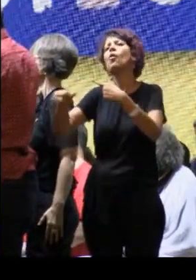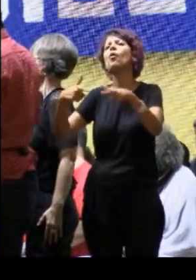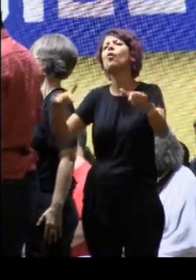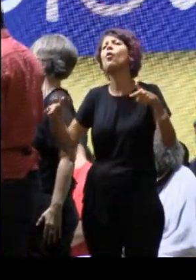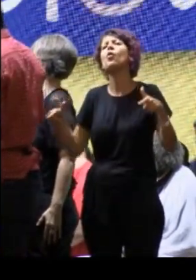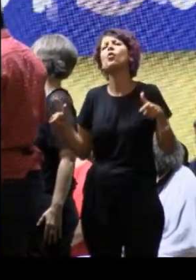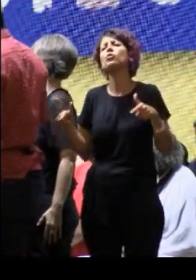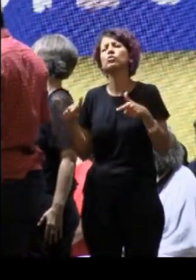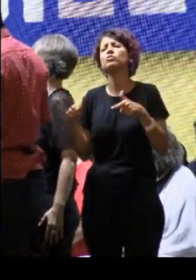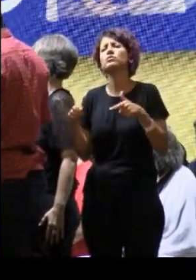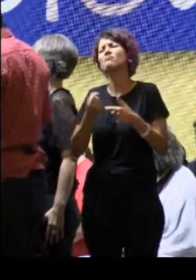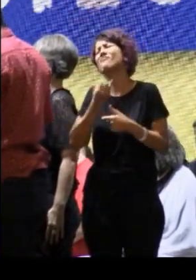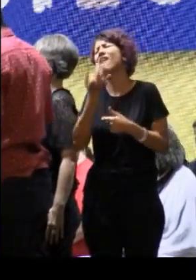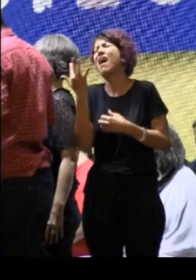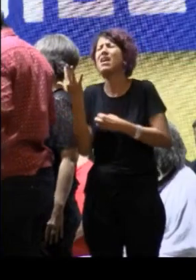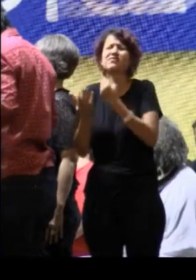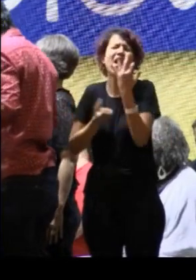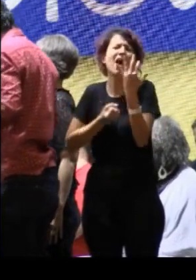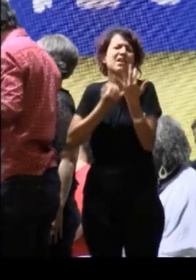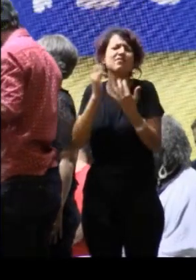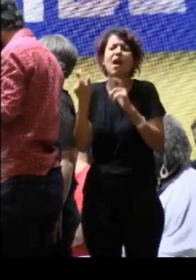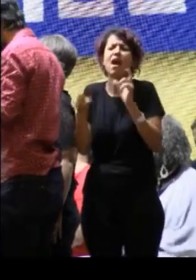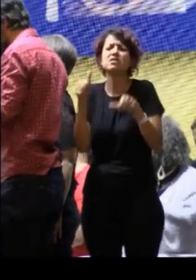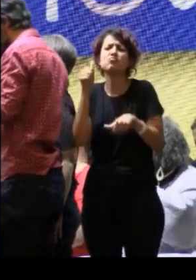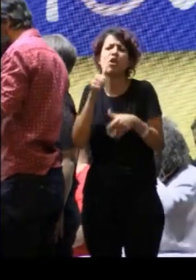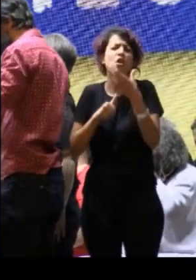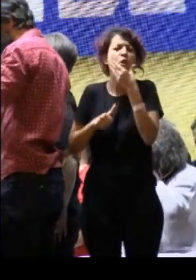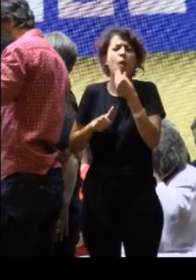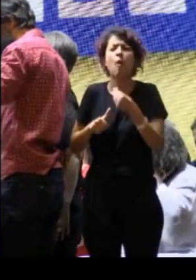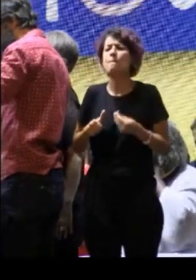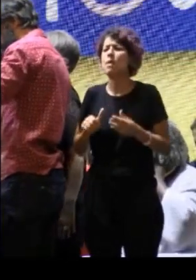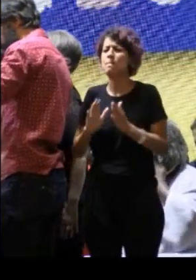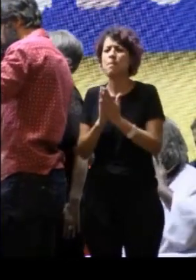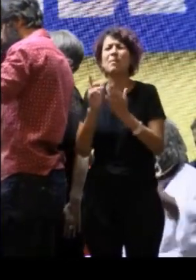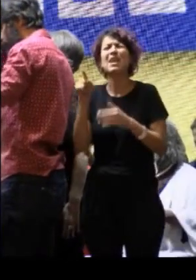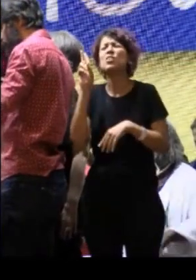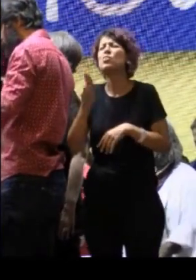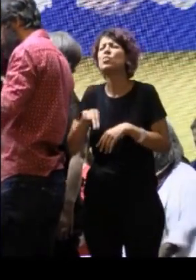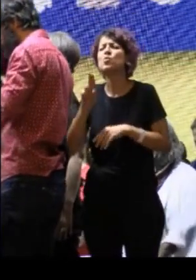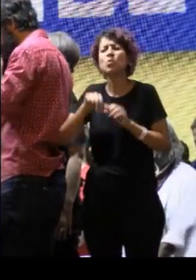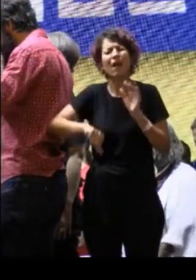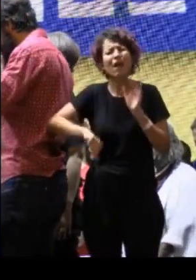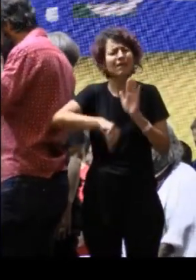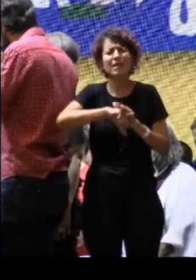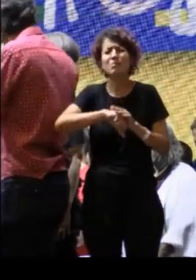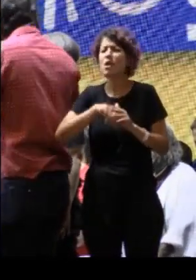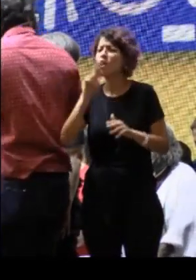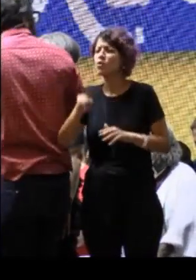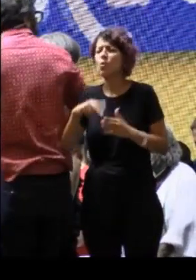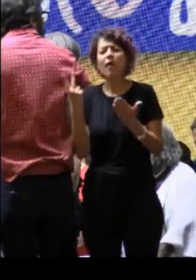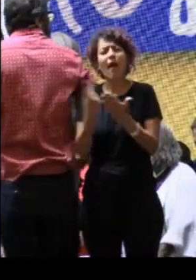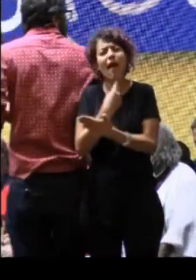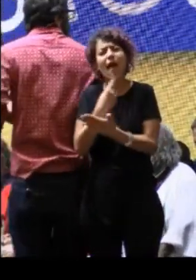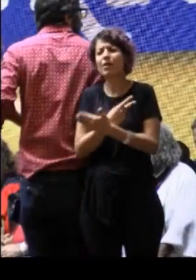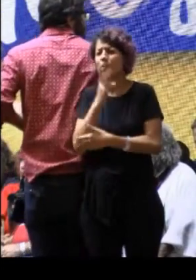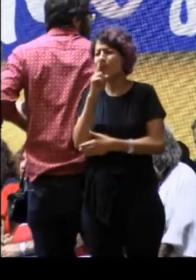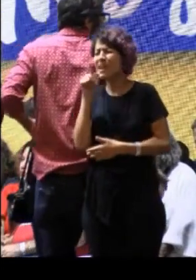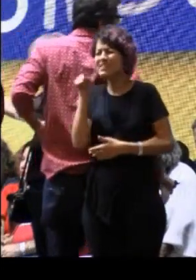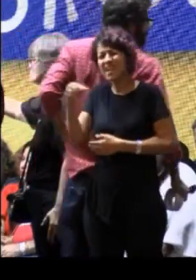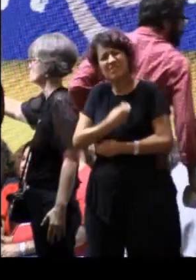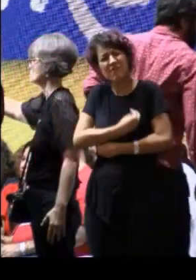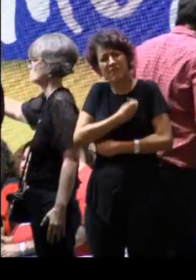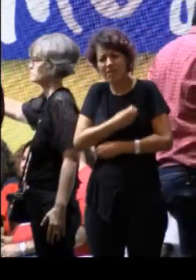de milhões e milhões e milhões de homens e mulheres que nunca cometeram crime nenhum e estão condenados